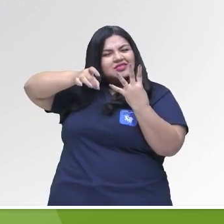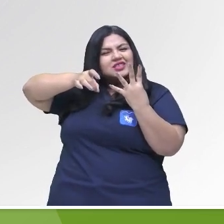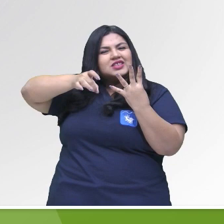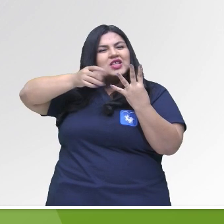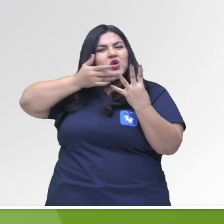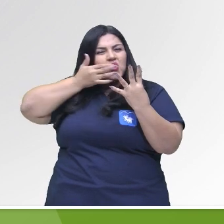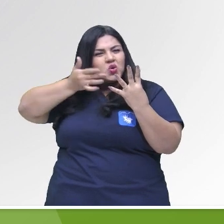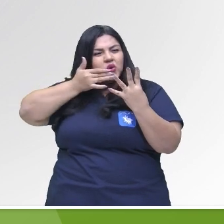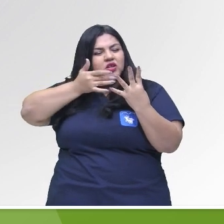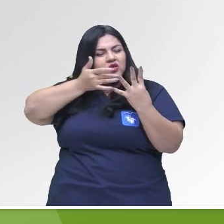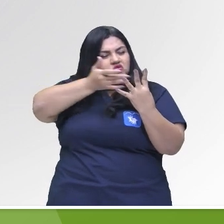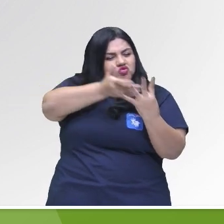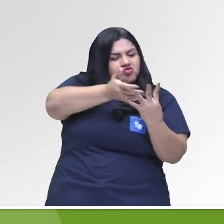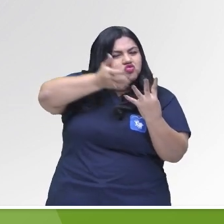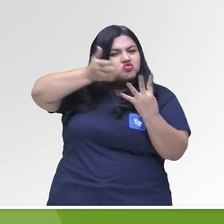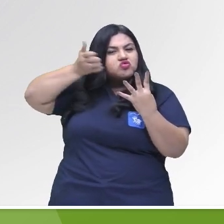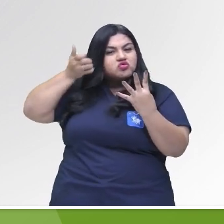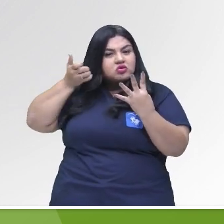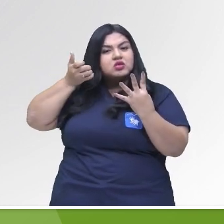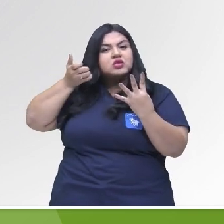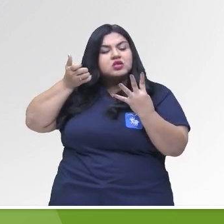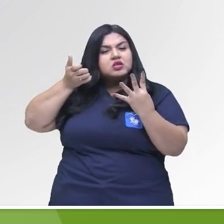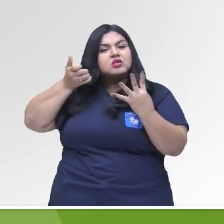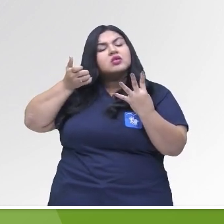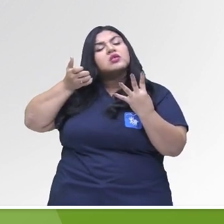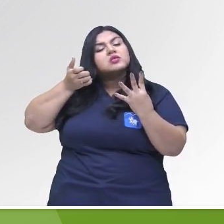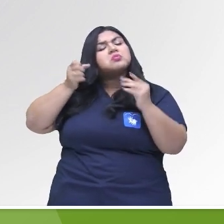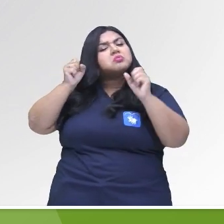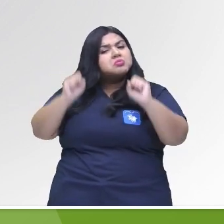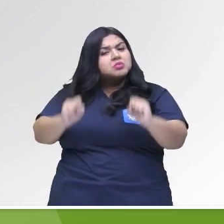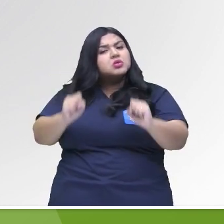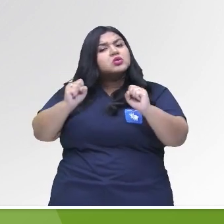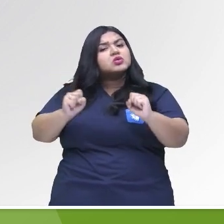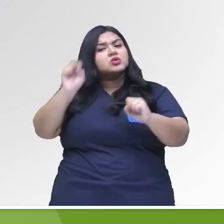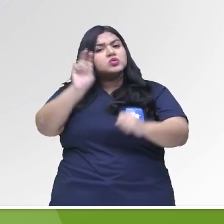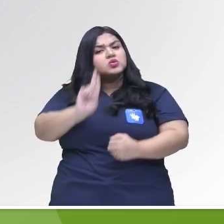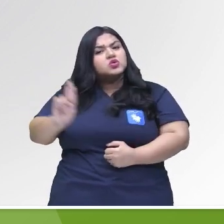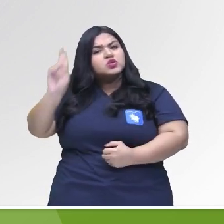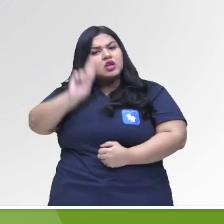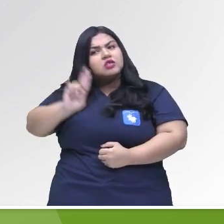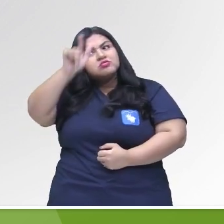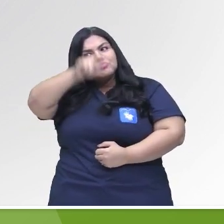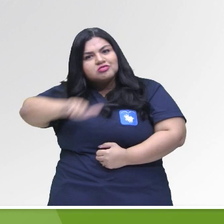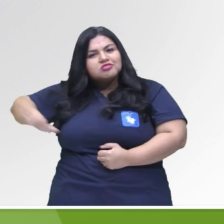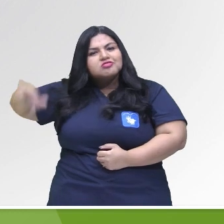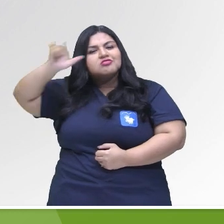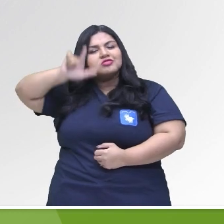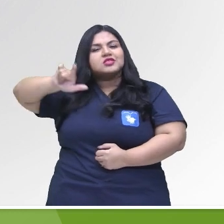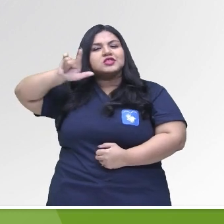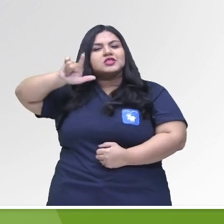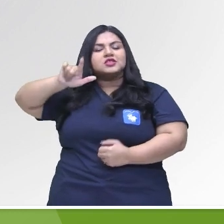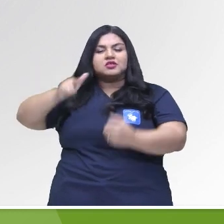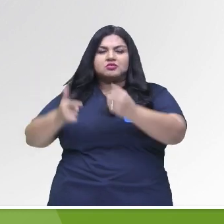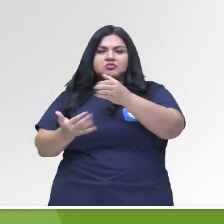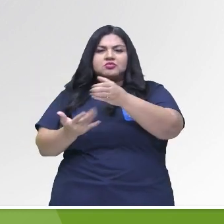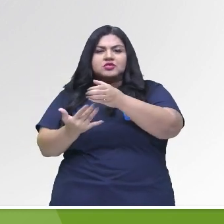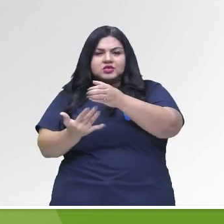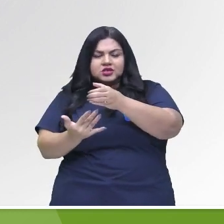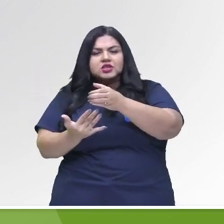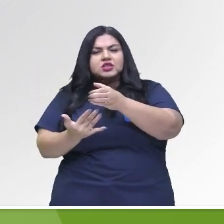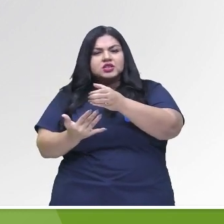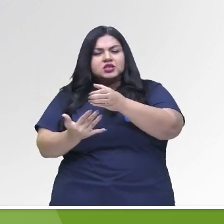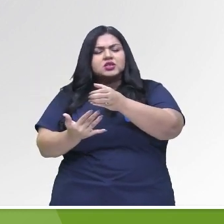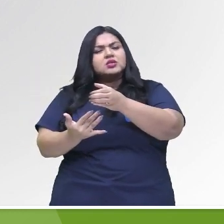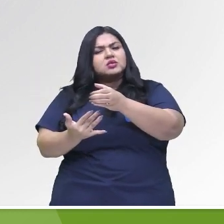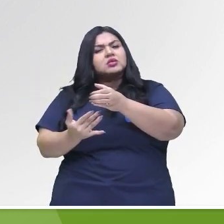é retirado lá da coleta seletiva, ele pode ser reprocessado, né, ele é aquecido mais uma vez,